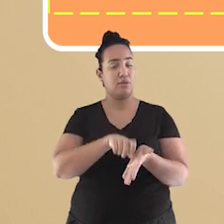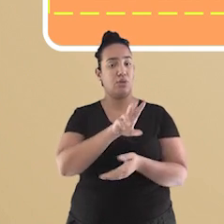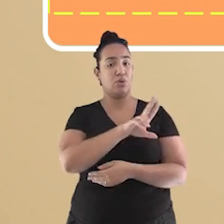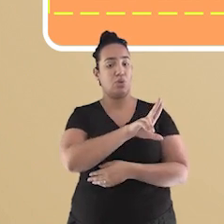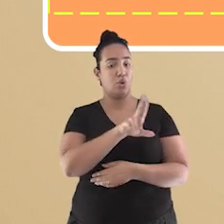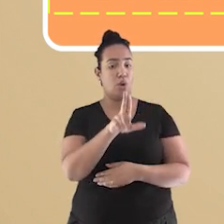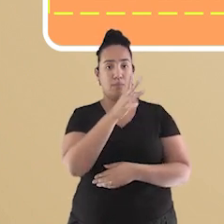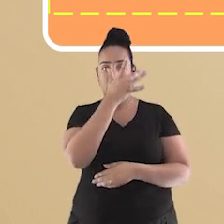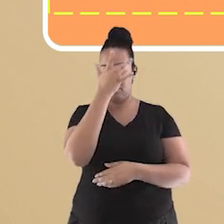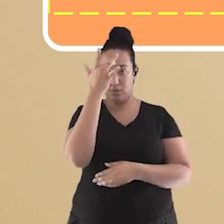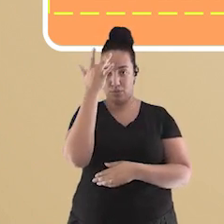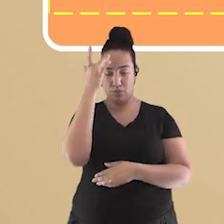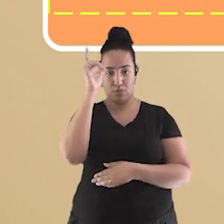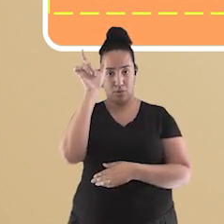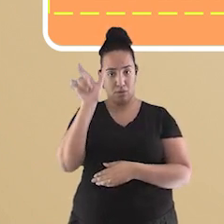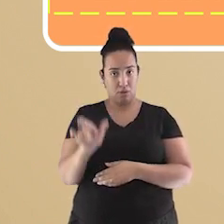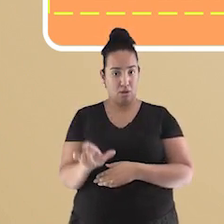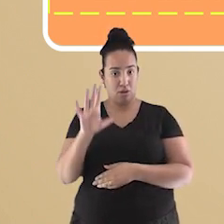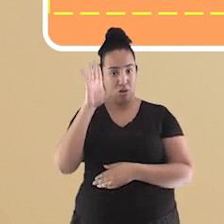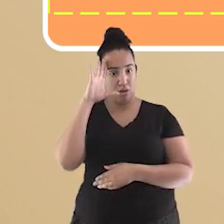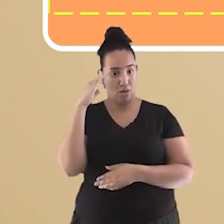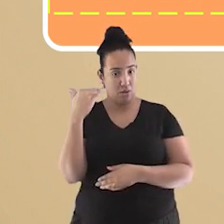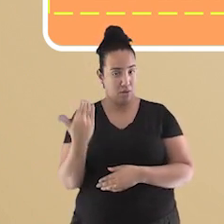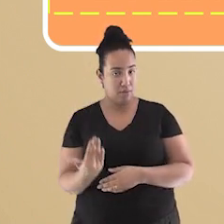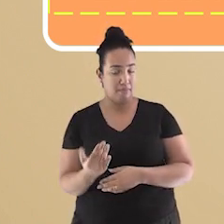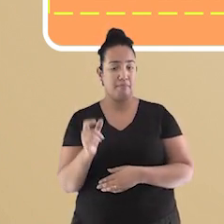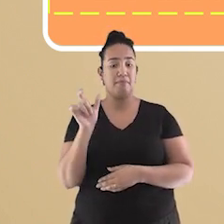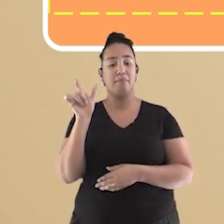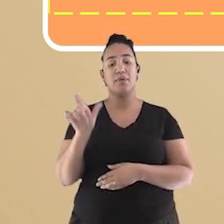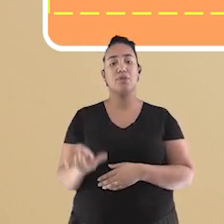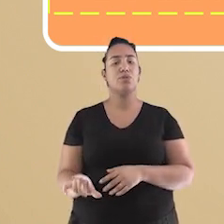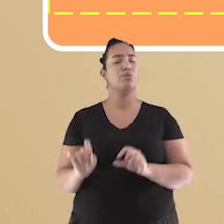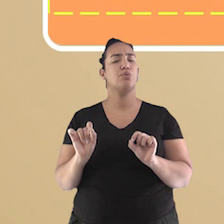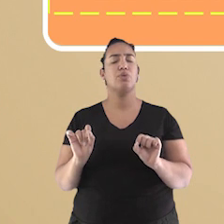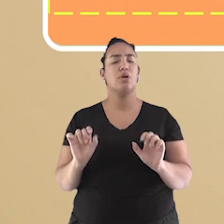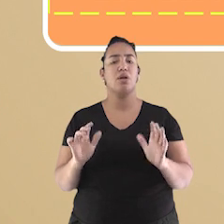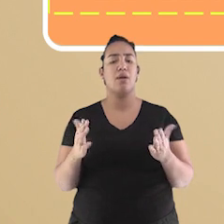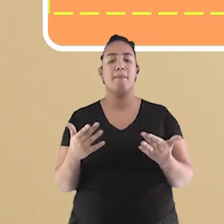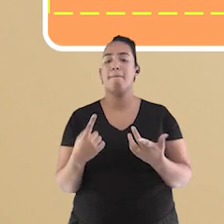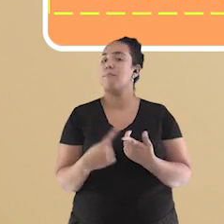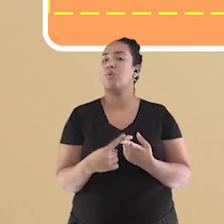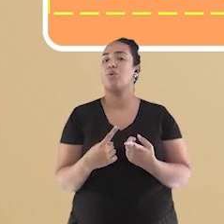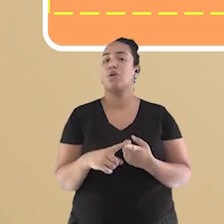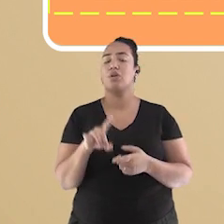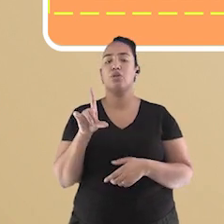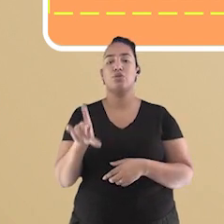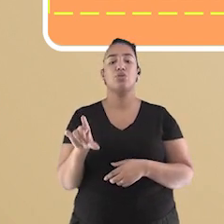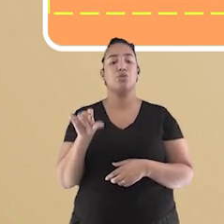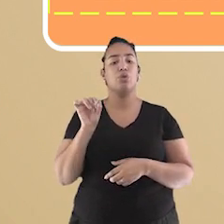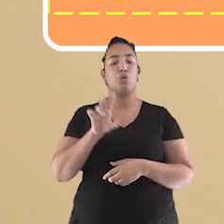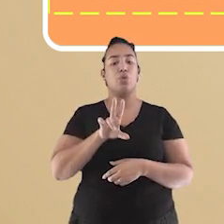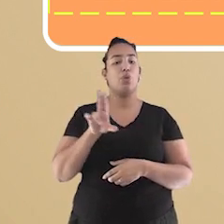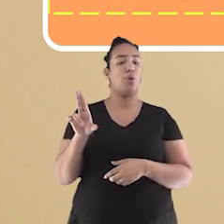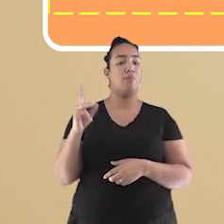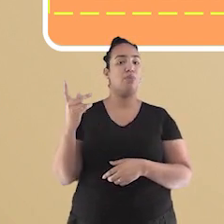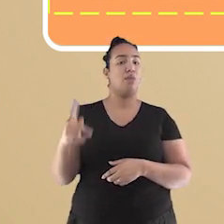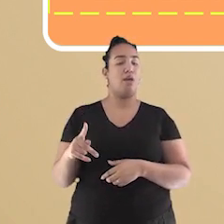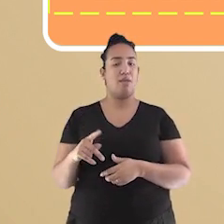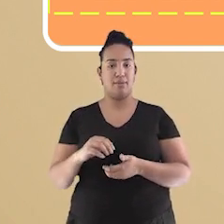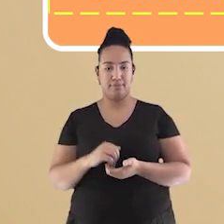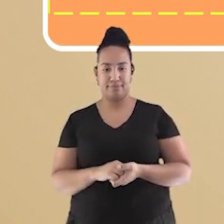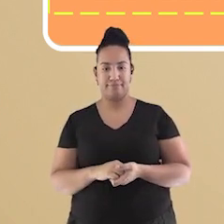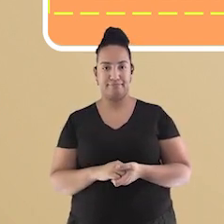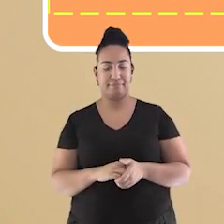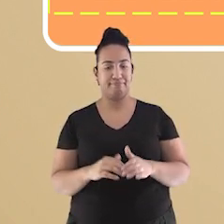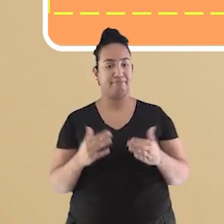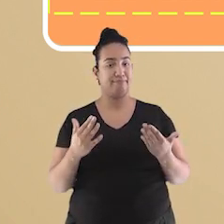pessoa homenageada, quem foi essa pessoa e o porquê de terem escolhido o nome dela. O que será